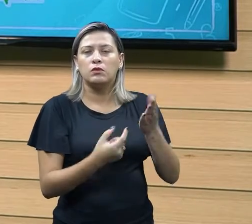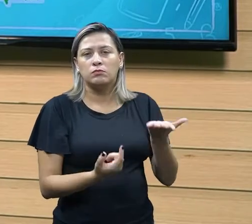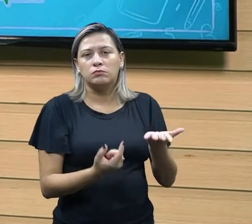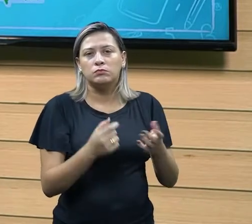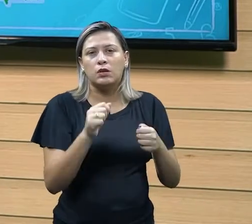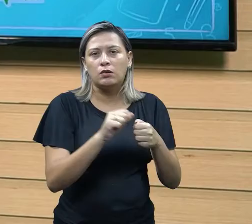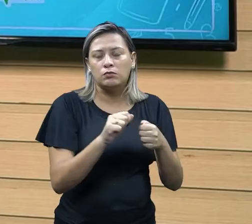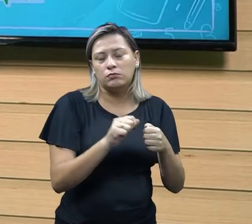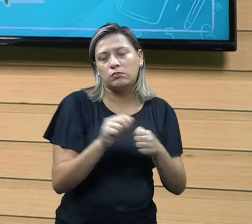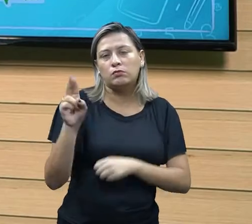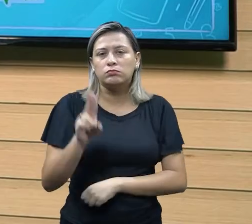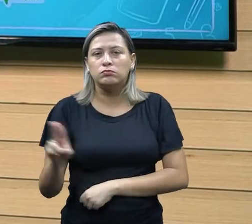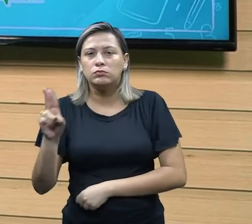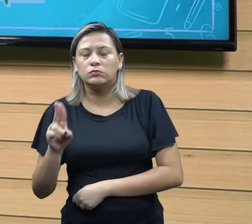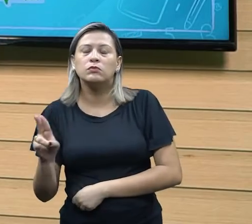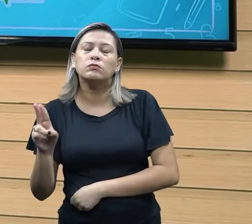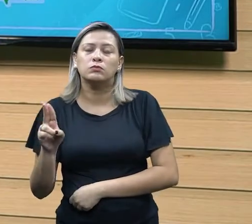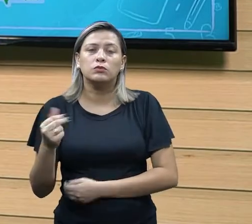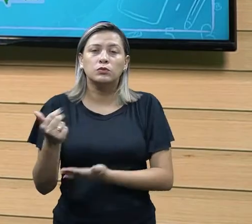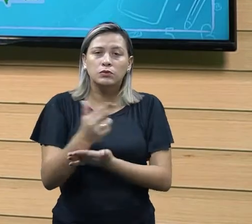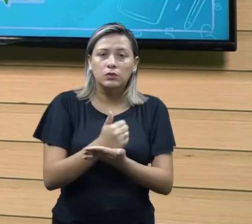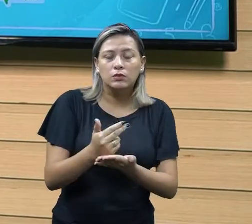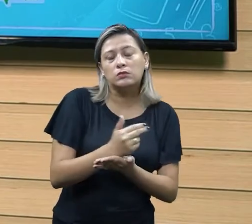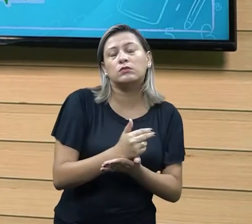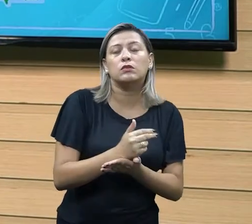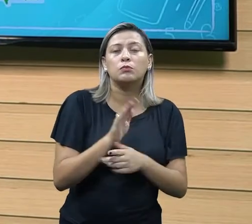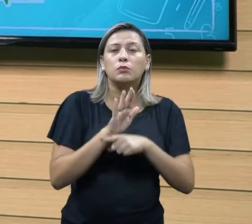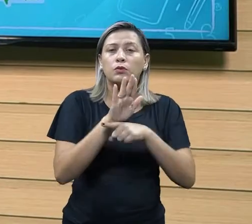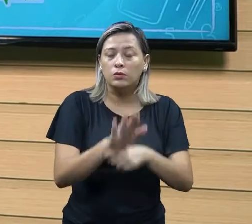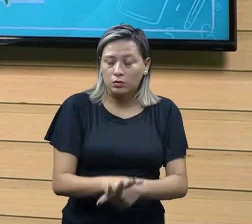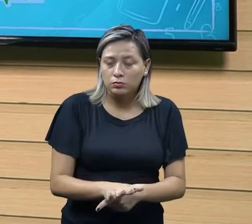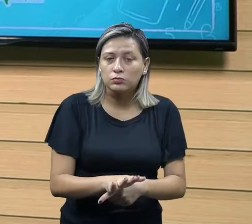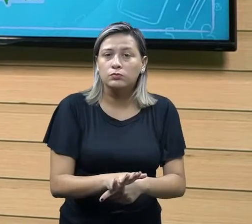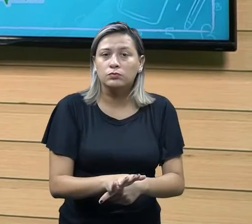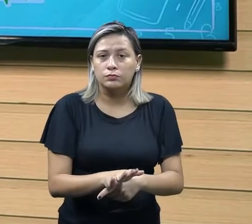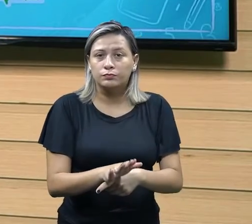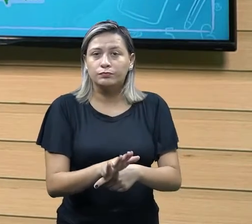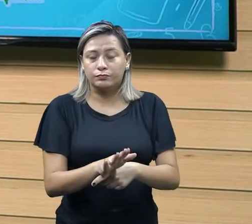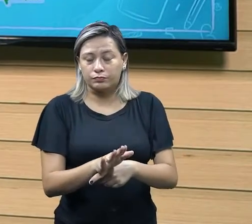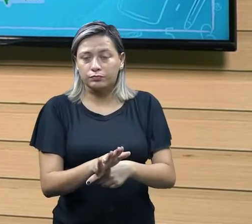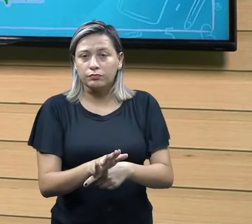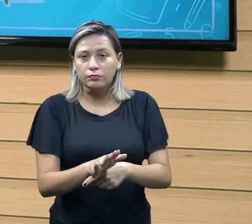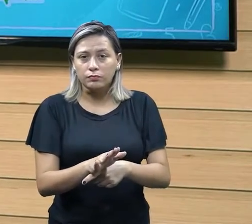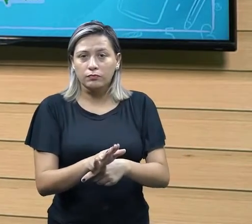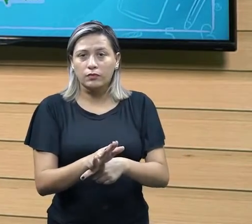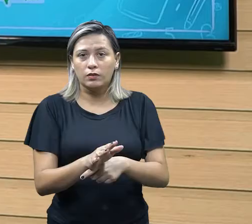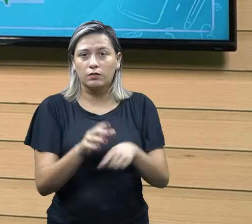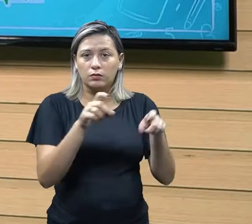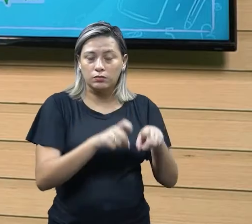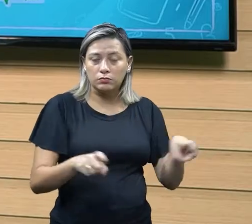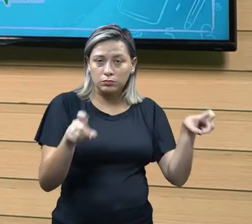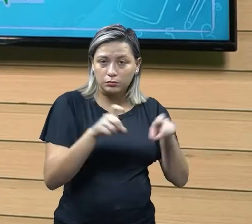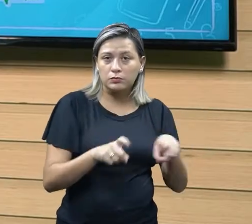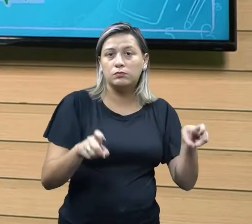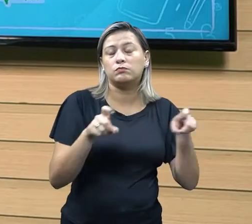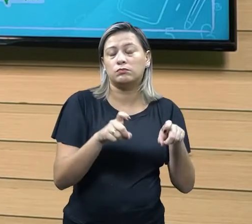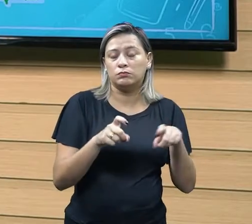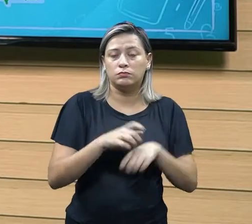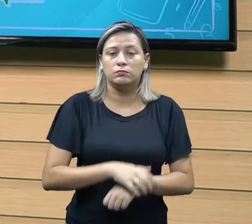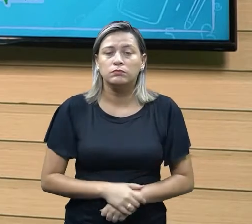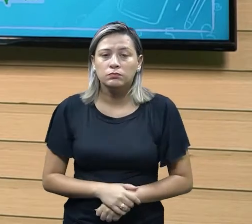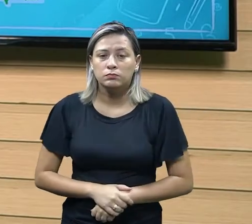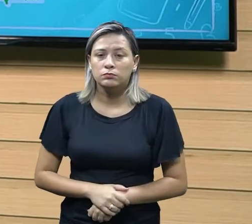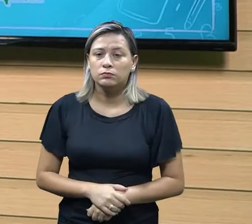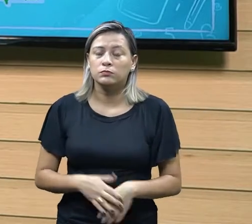de desenhos auxiliados por computador, ou seja, programas CAD. Vimos alguns ambientes, tá? E hoje a gente vai